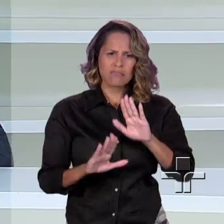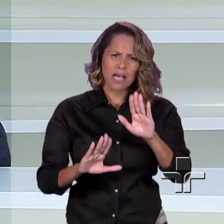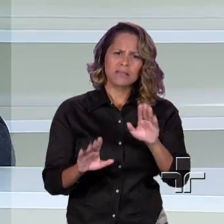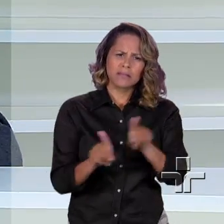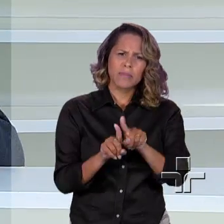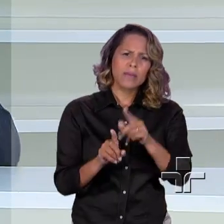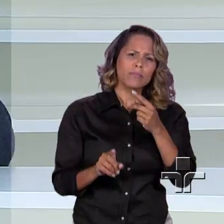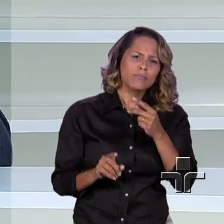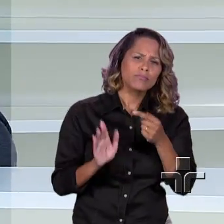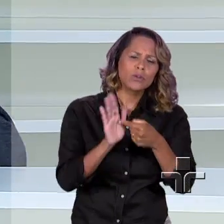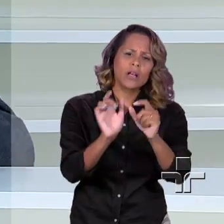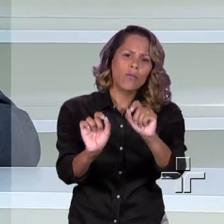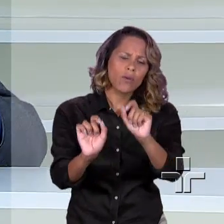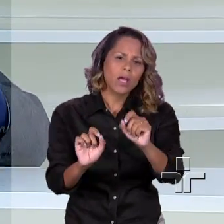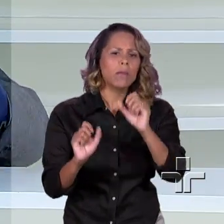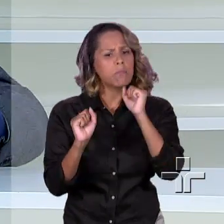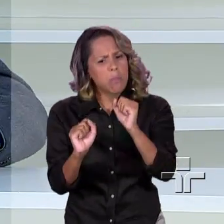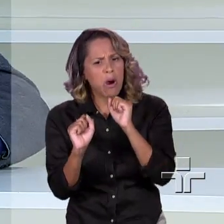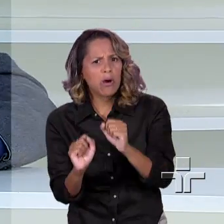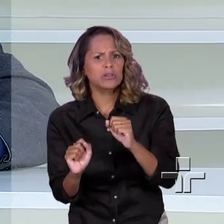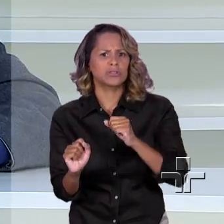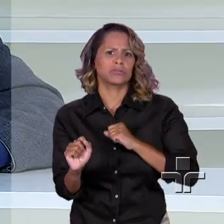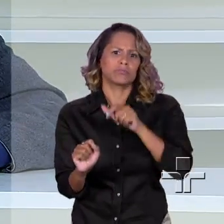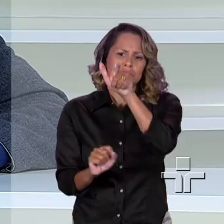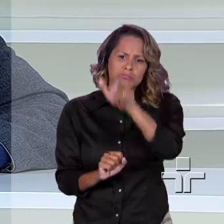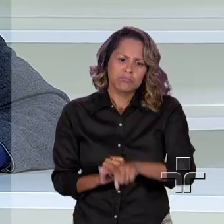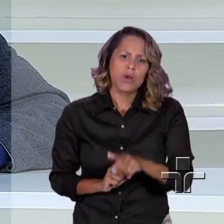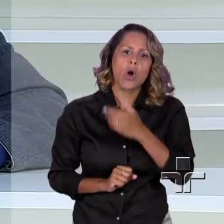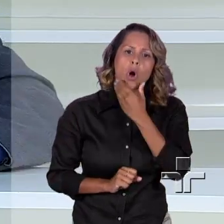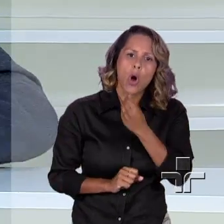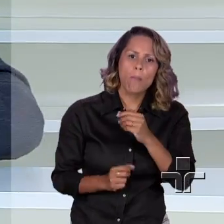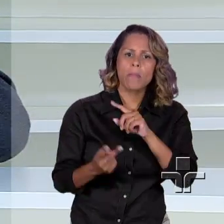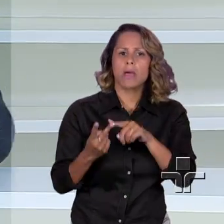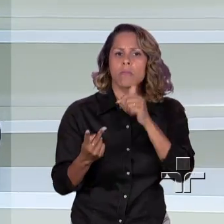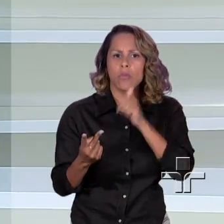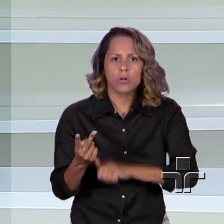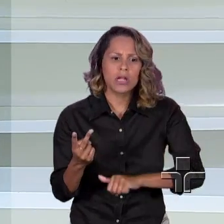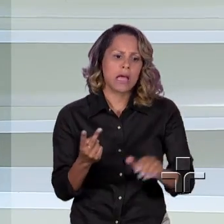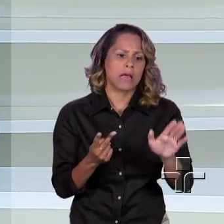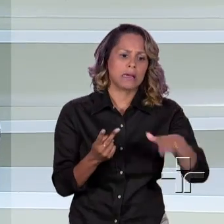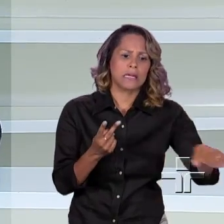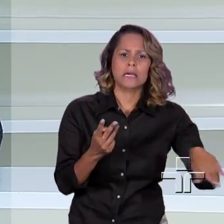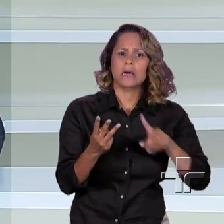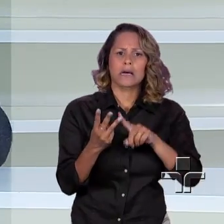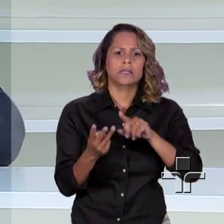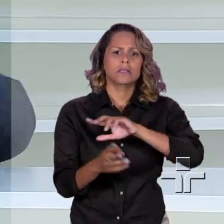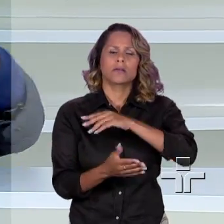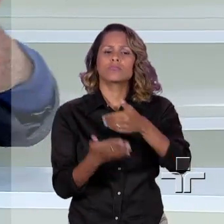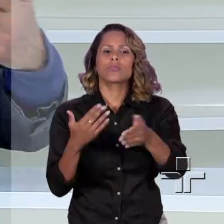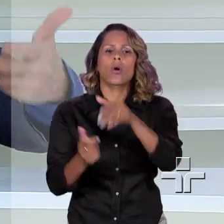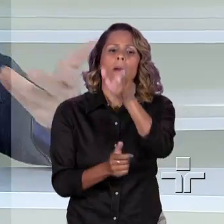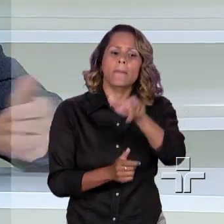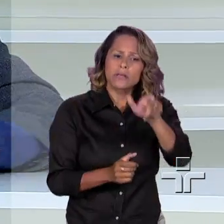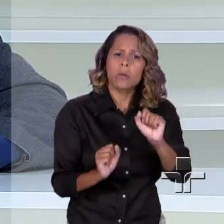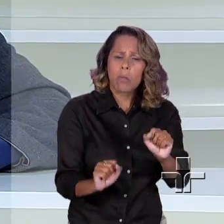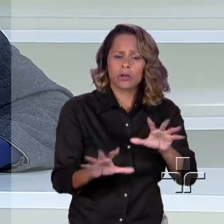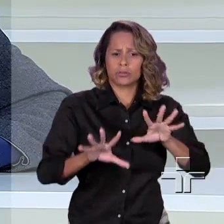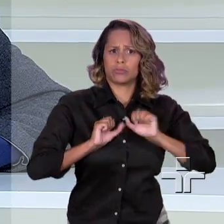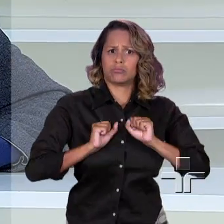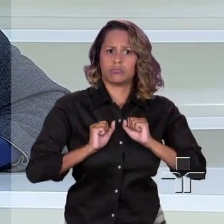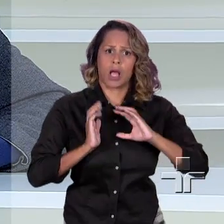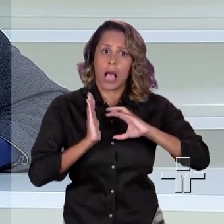hétero, homossexual, população pobre. E nessa Associação Brasileira de AIDS, criada pelo Betinho, ele chegou, durante algum